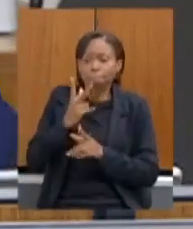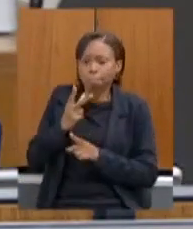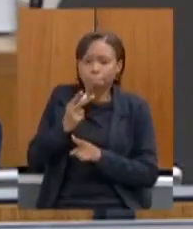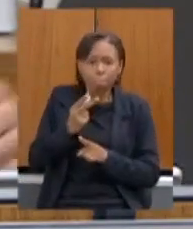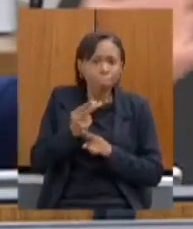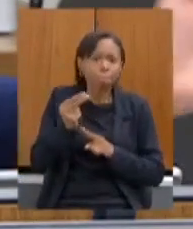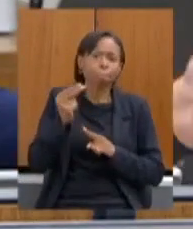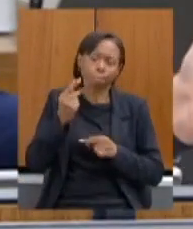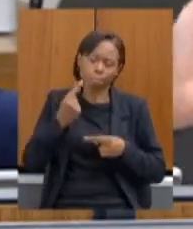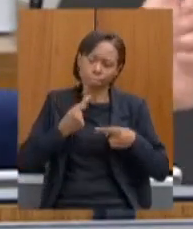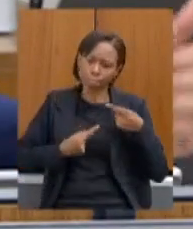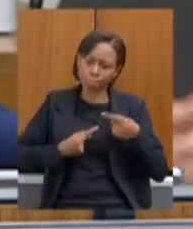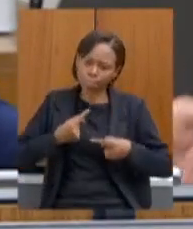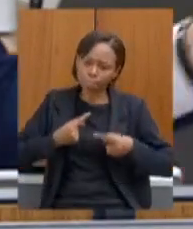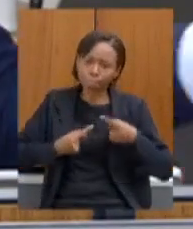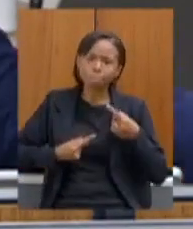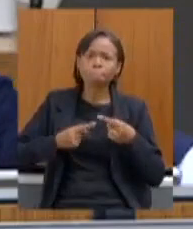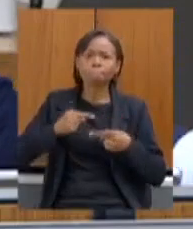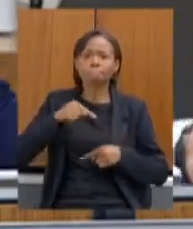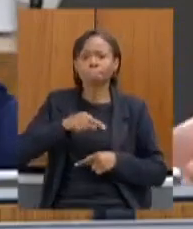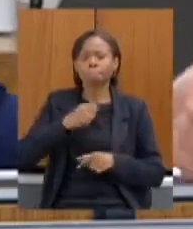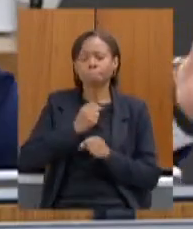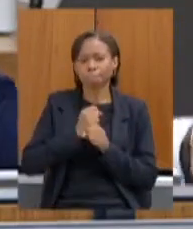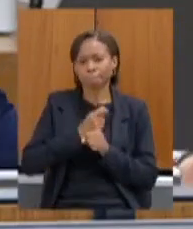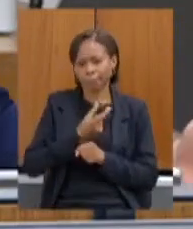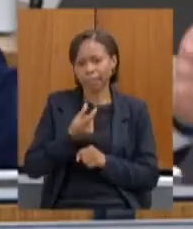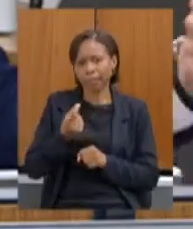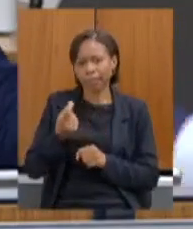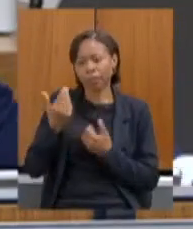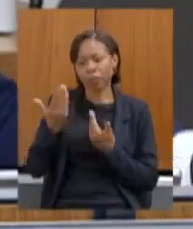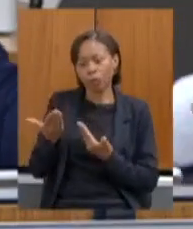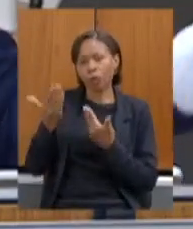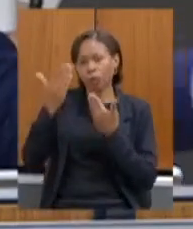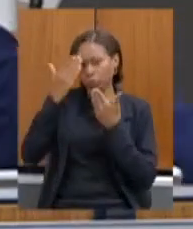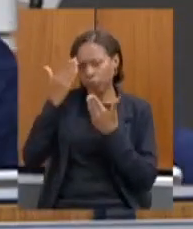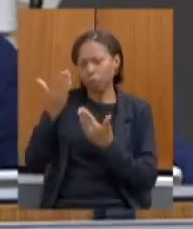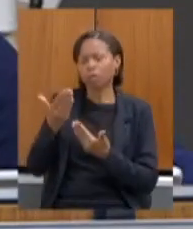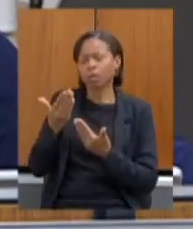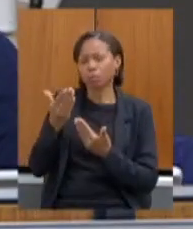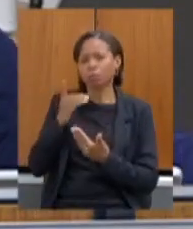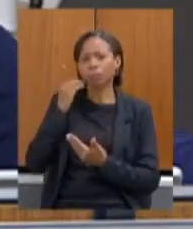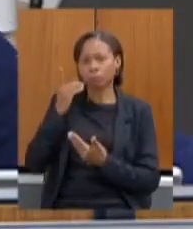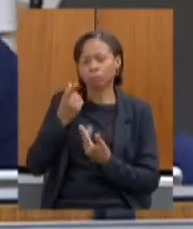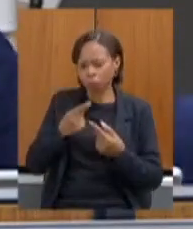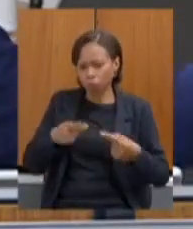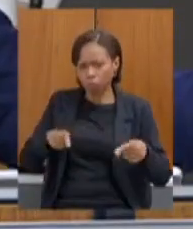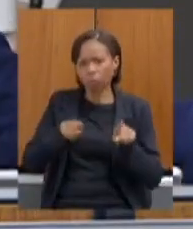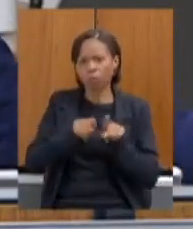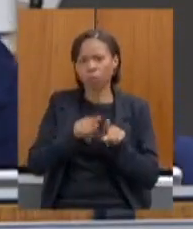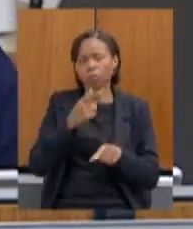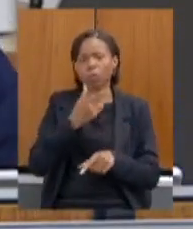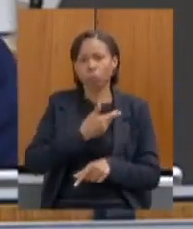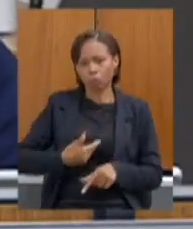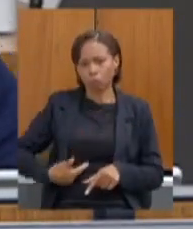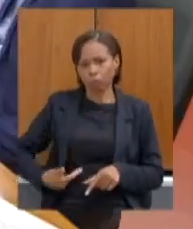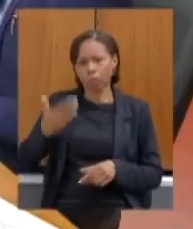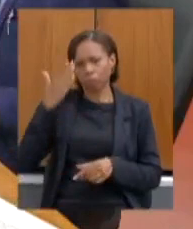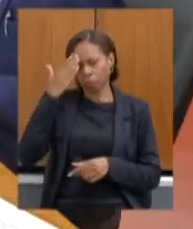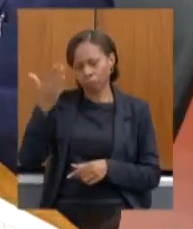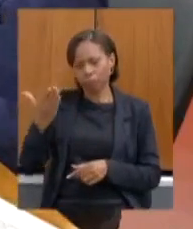Carlos Arantes, primeiro vice-presidente da Assembleia Legislativa, muito obrigado pela sua parceria e compreensão com o governo estadual, conte sempre conosco.